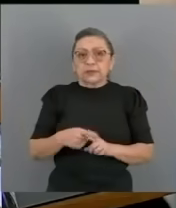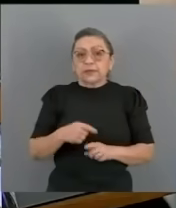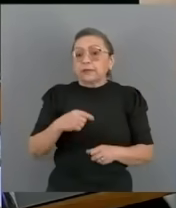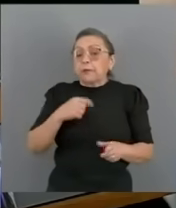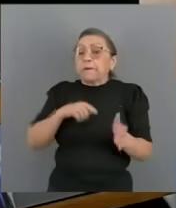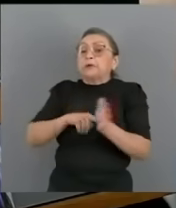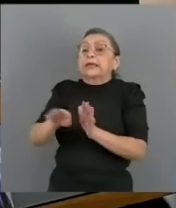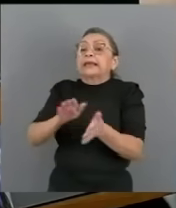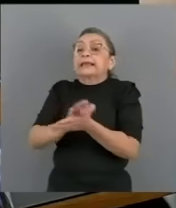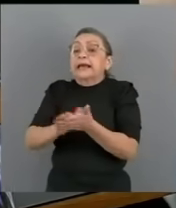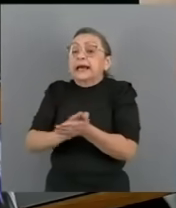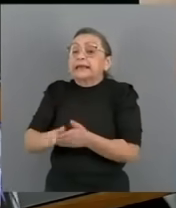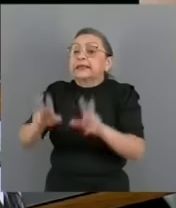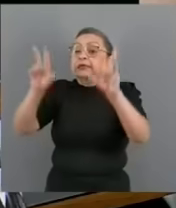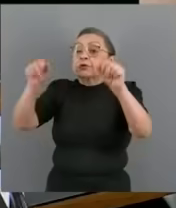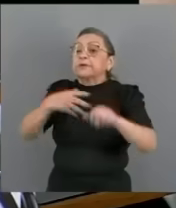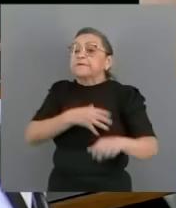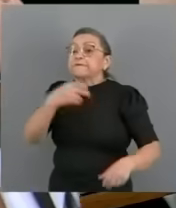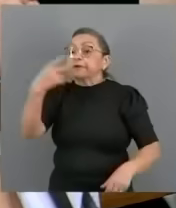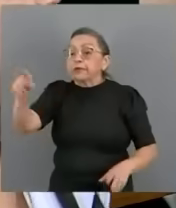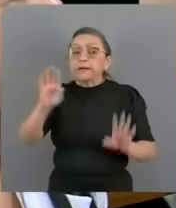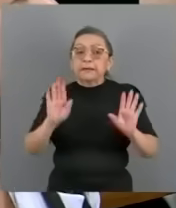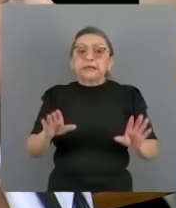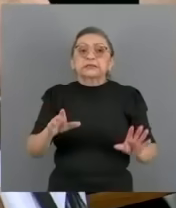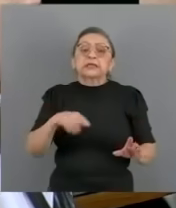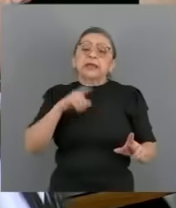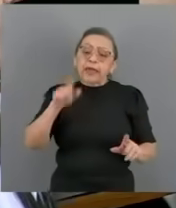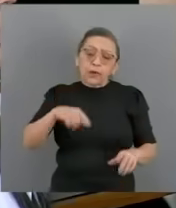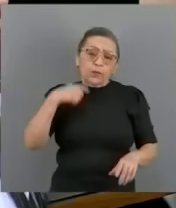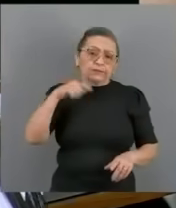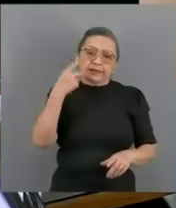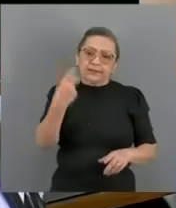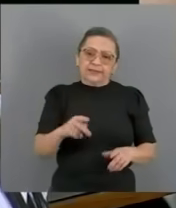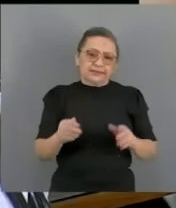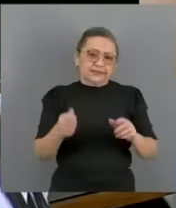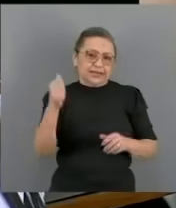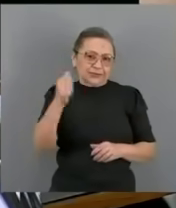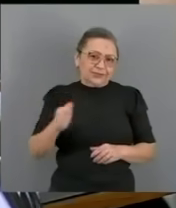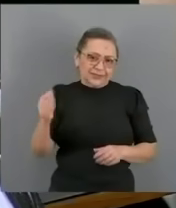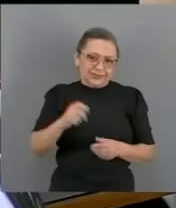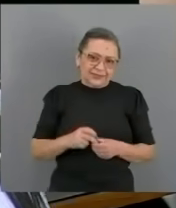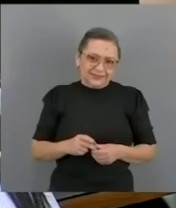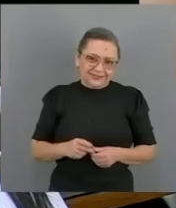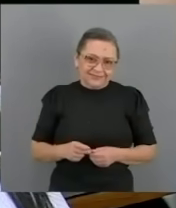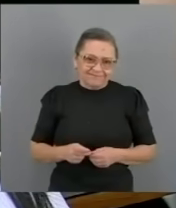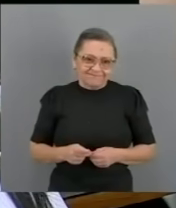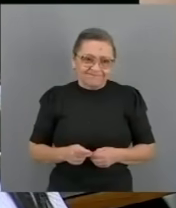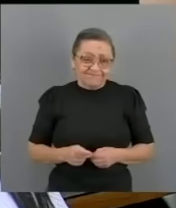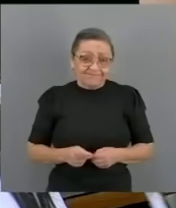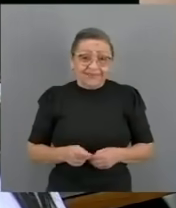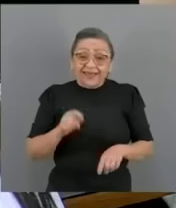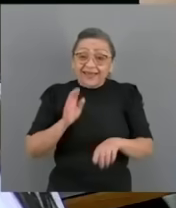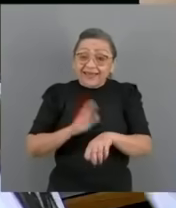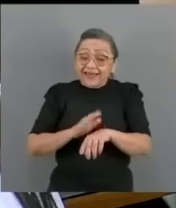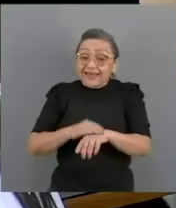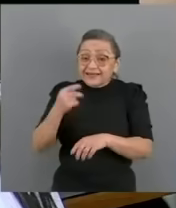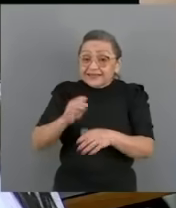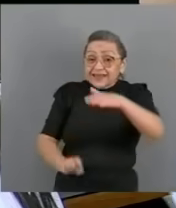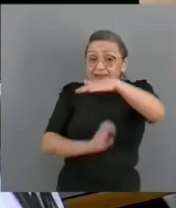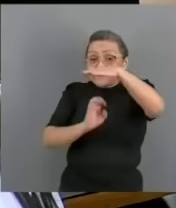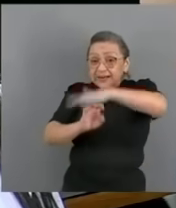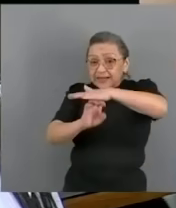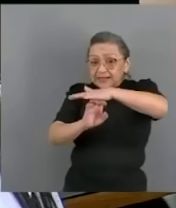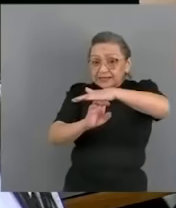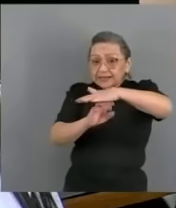ministro. Eu quero ter o maior respeito. Mas ele foi o advogado dessas empresas. Essas empresas